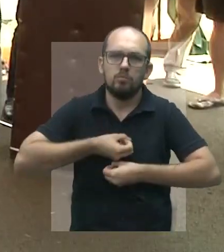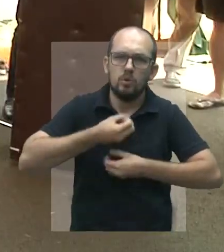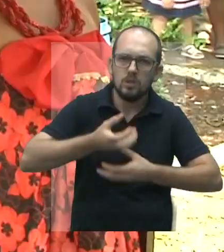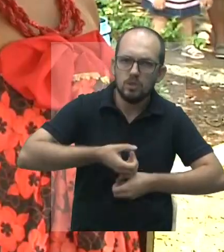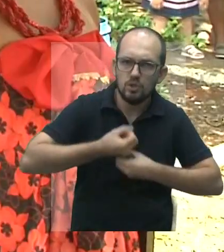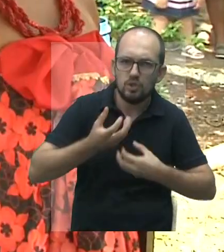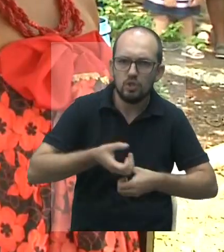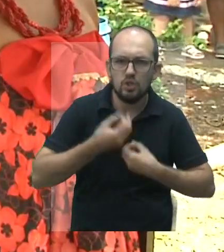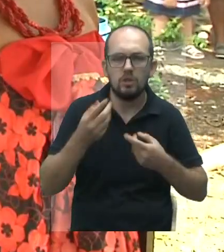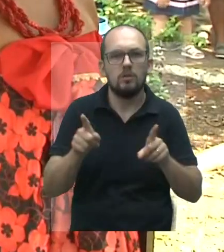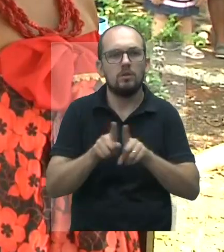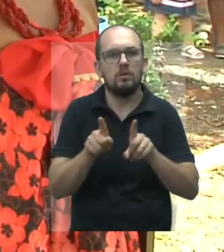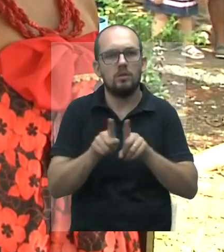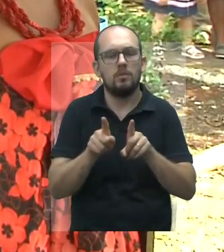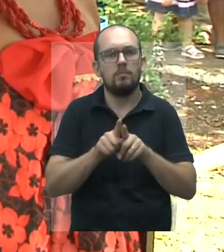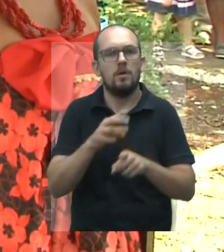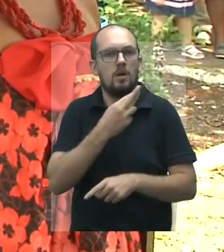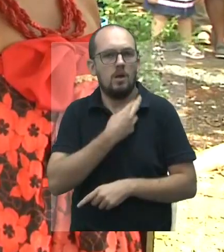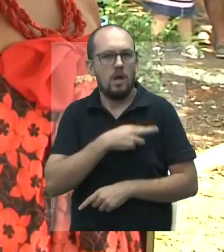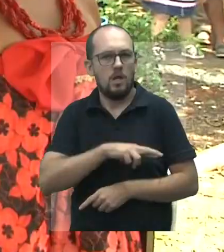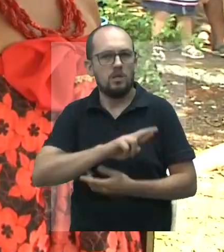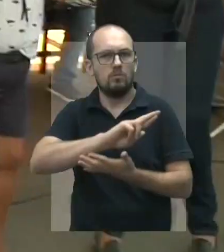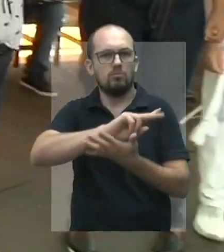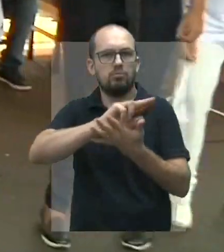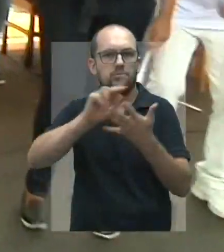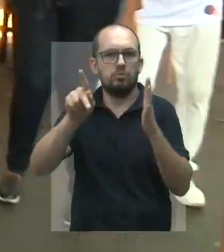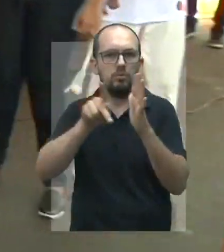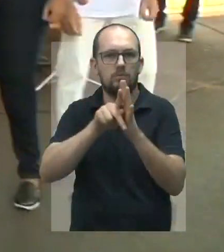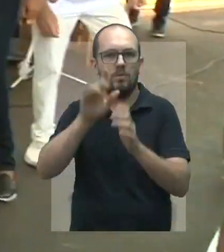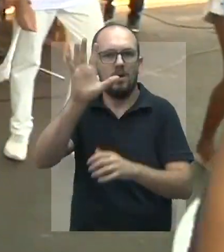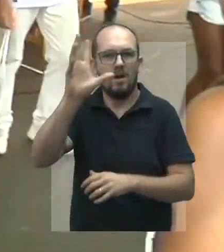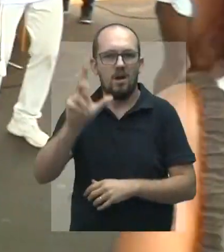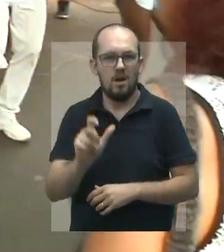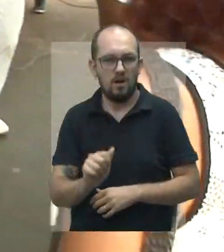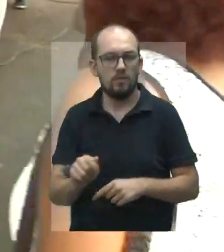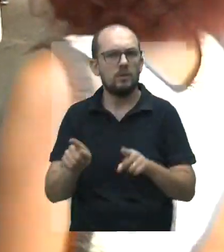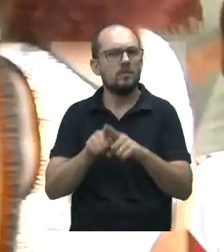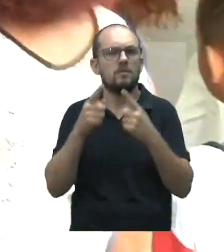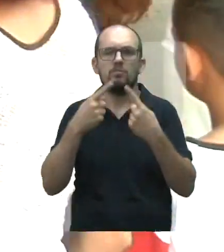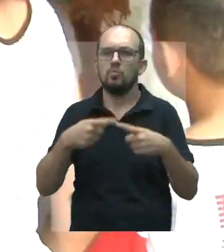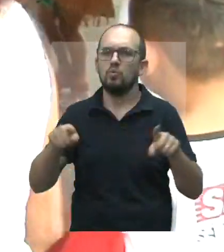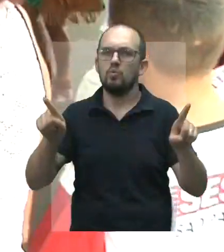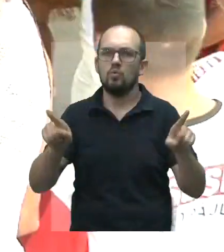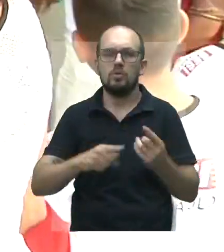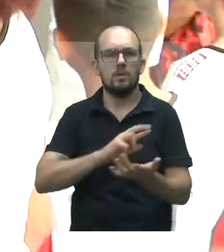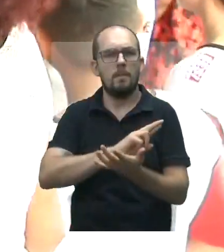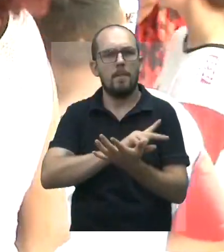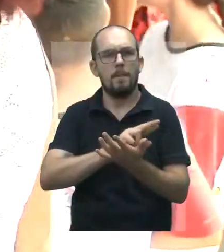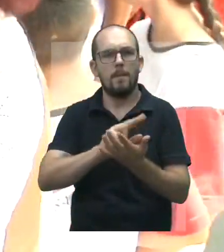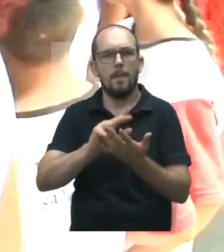poema, reverência às religiões de matriz africana e muita música.